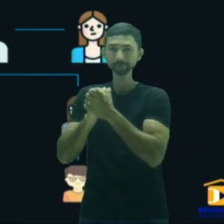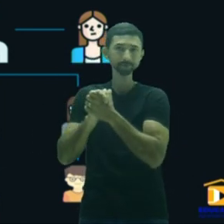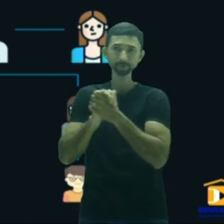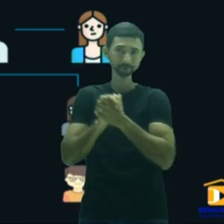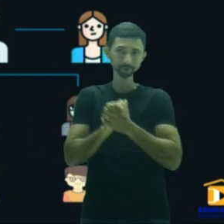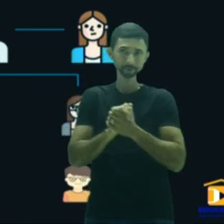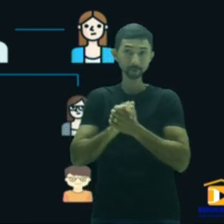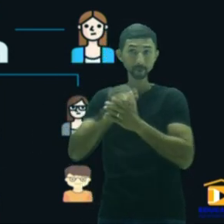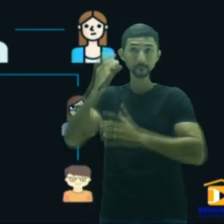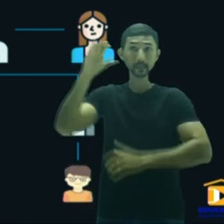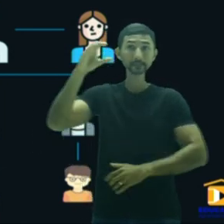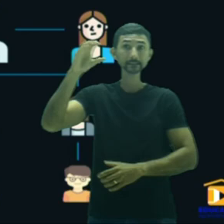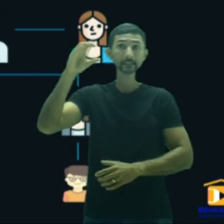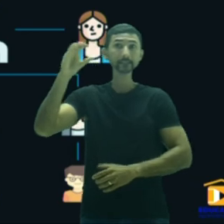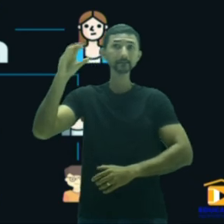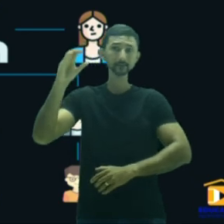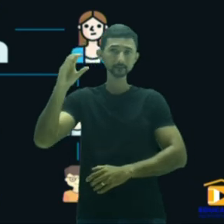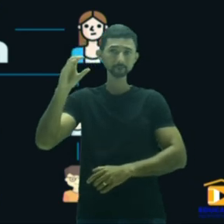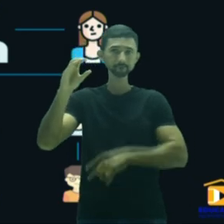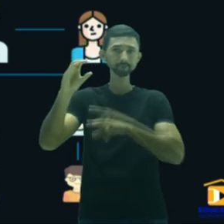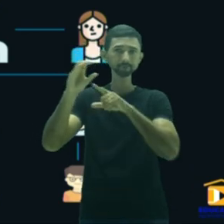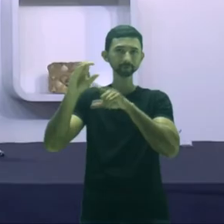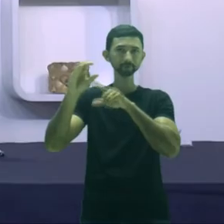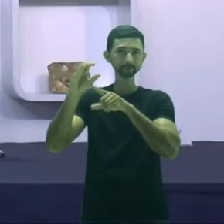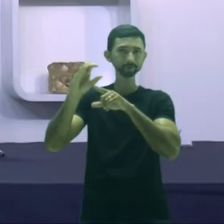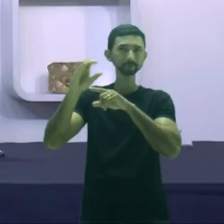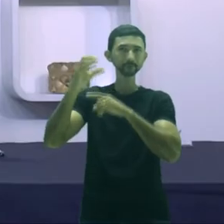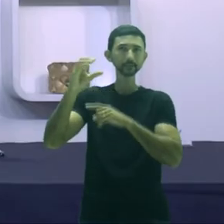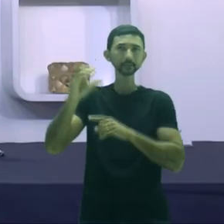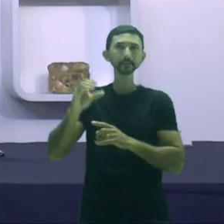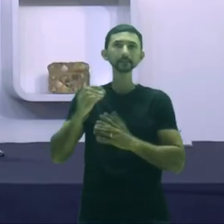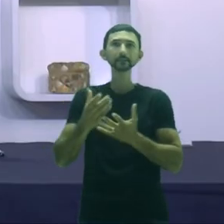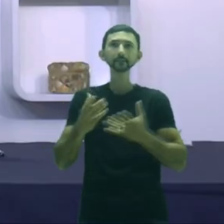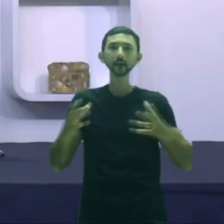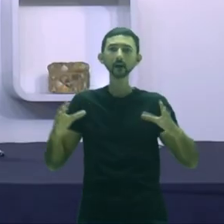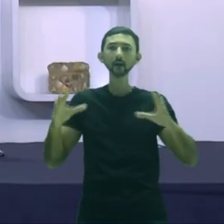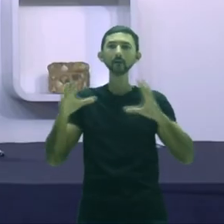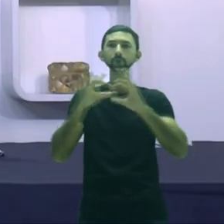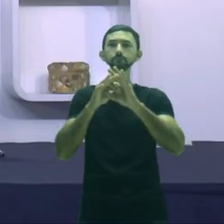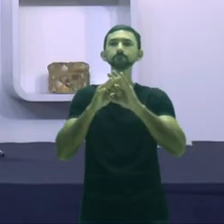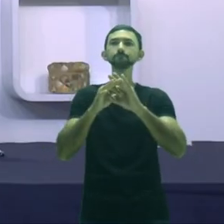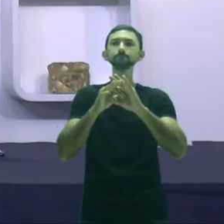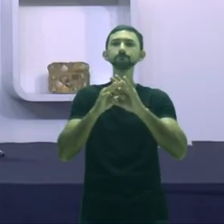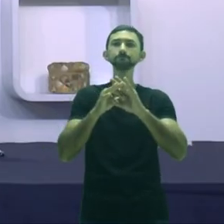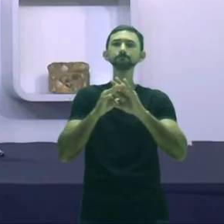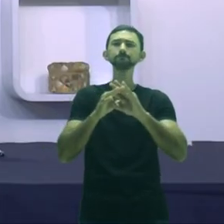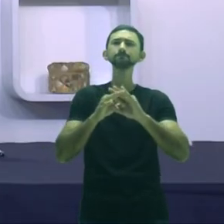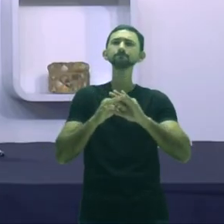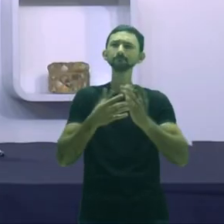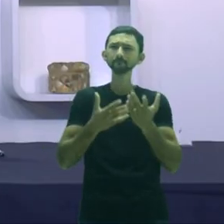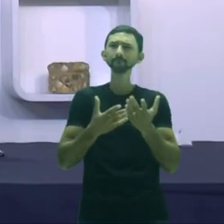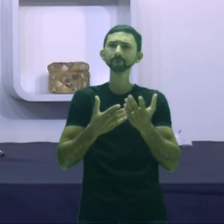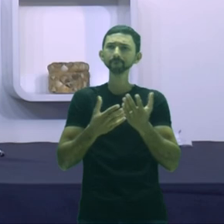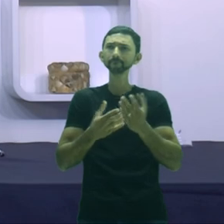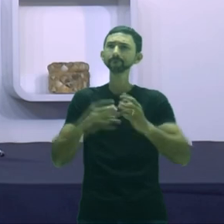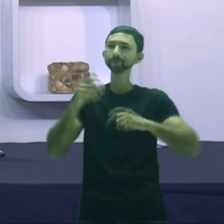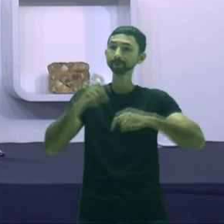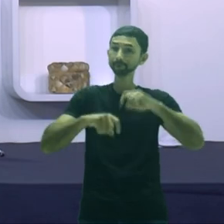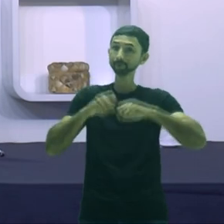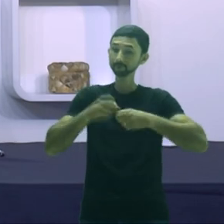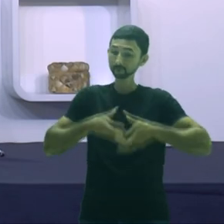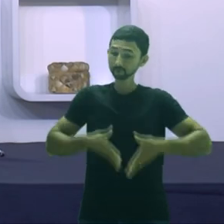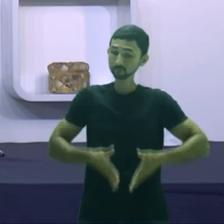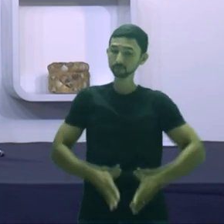Para ciências, né? Casar significa cruzar, significa